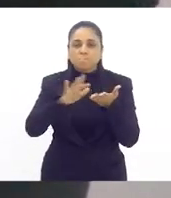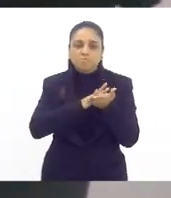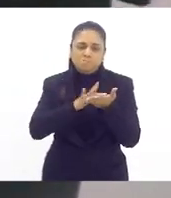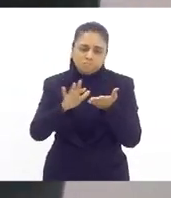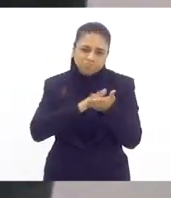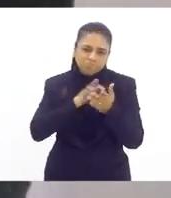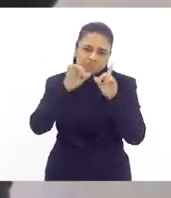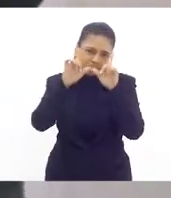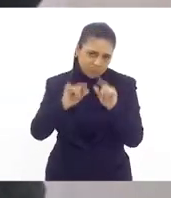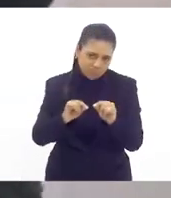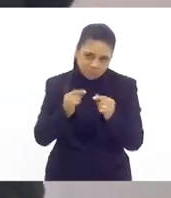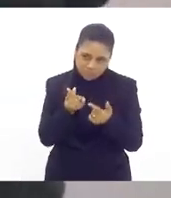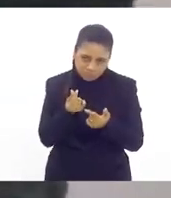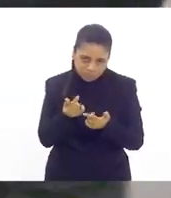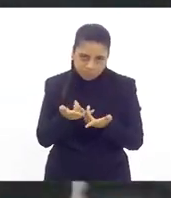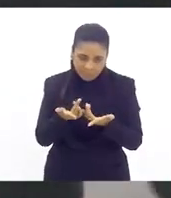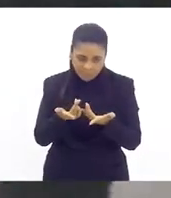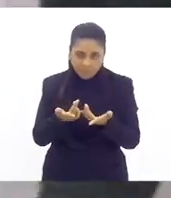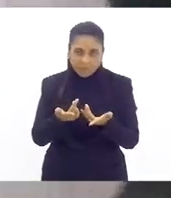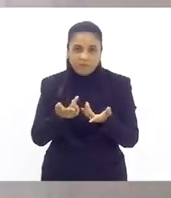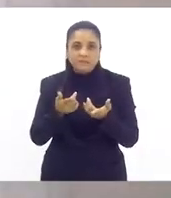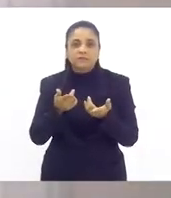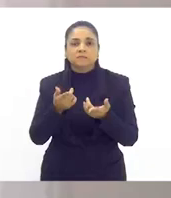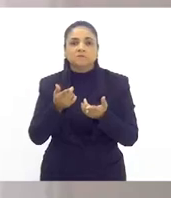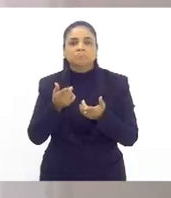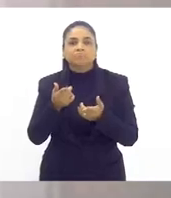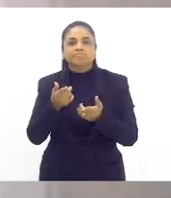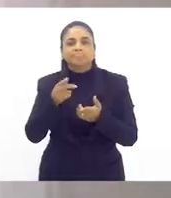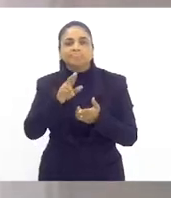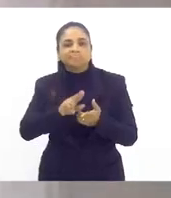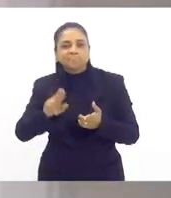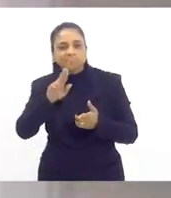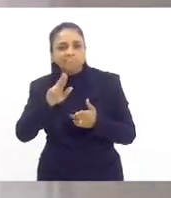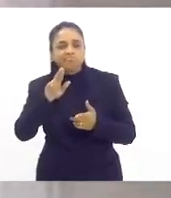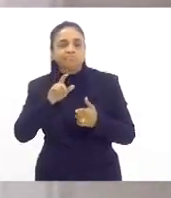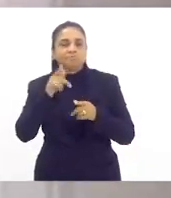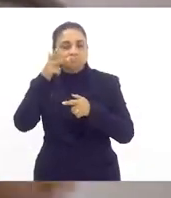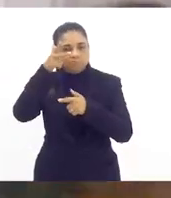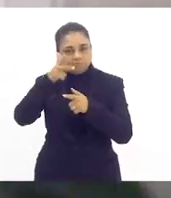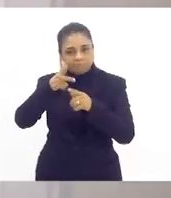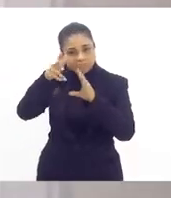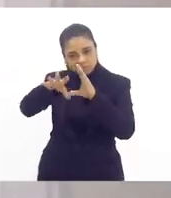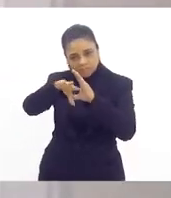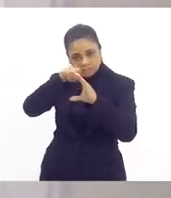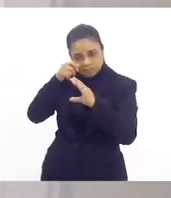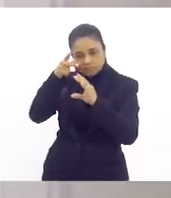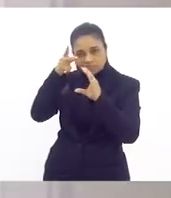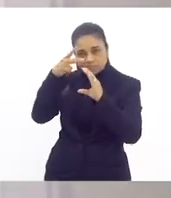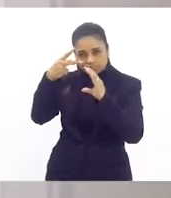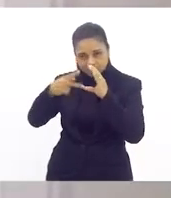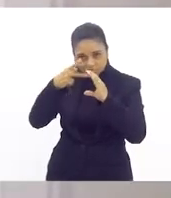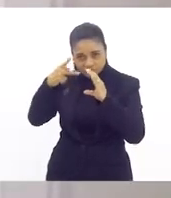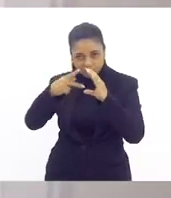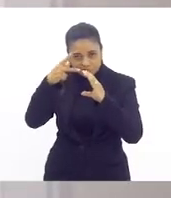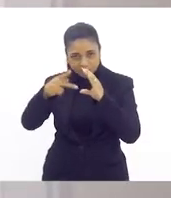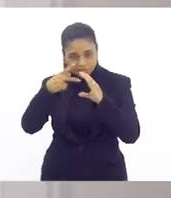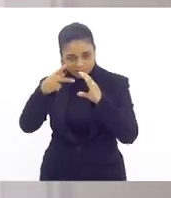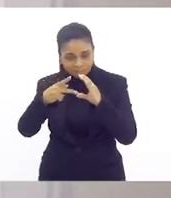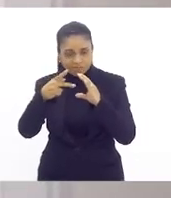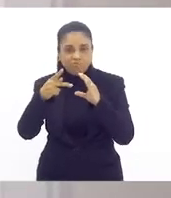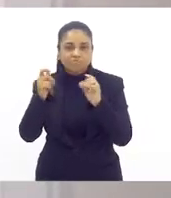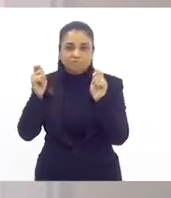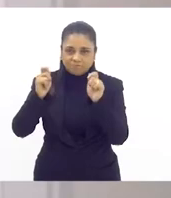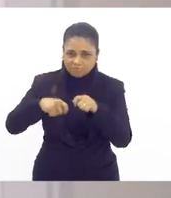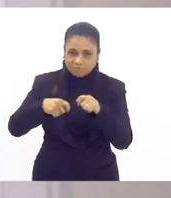e serve também para fomento de obras de audiovisual e outras obras performáticas né a gente precisa